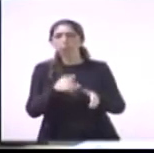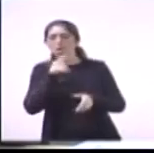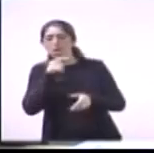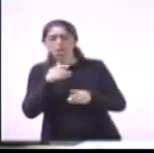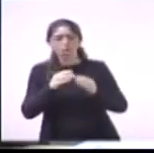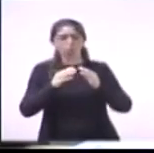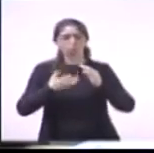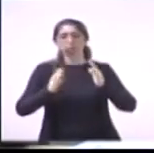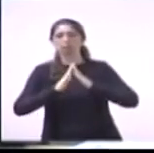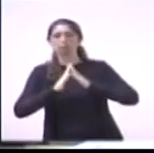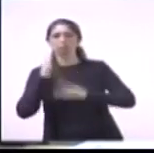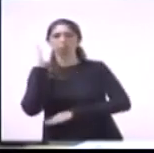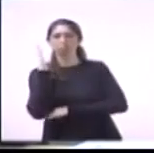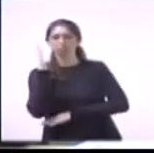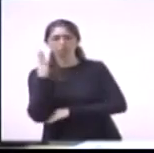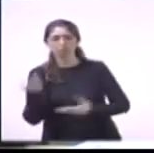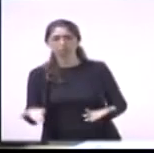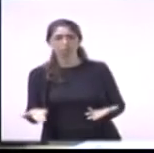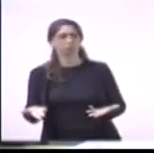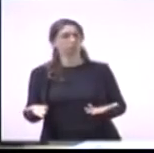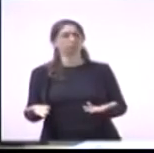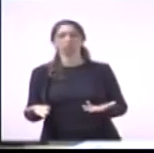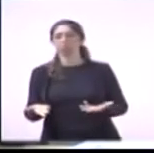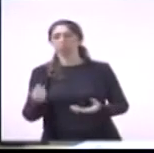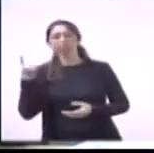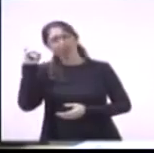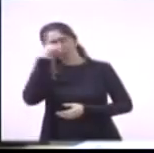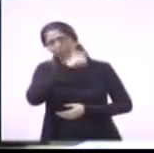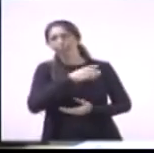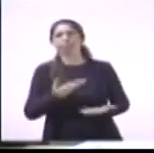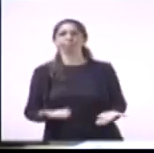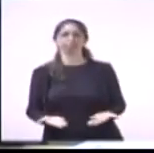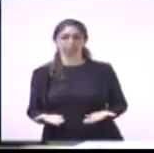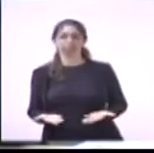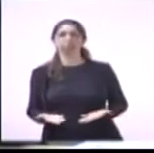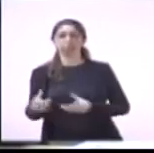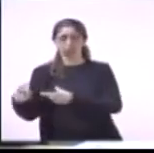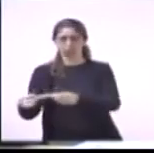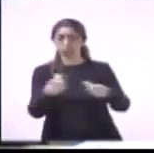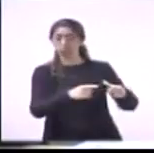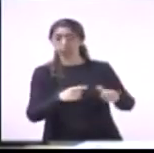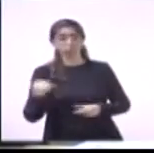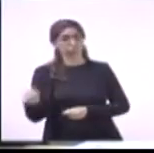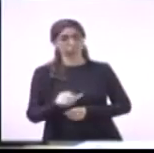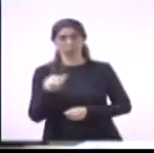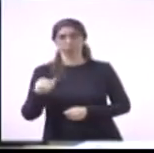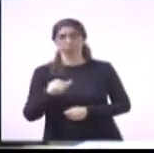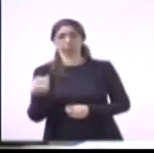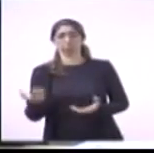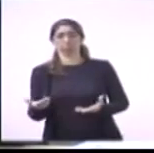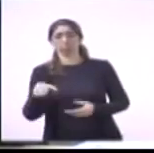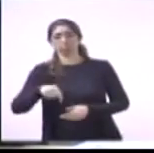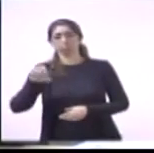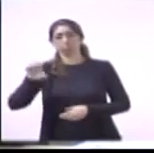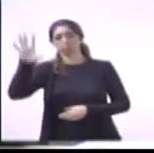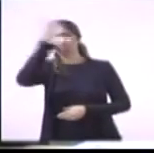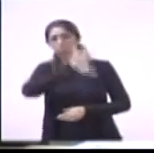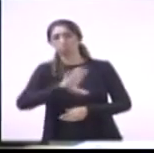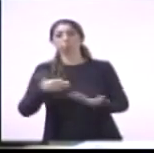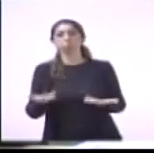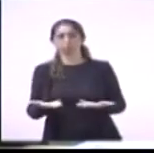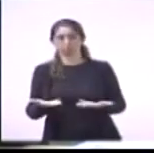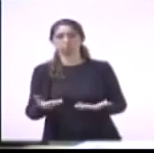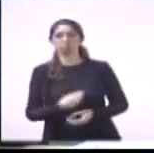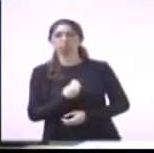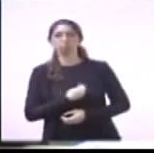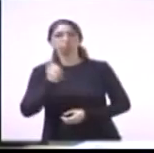populações que vivem na água, nas palafitas, que são segmentos importantes, que não estão presentes aqui no estado de São Paulo, mas que